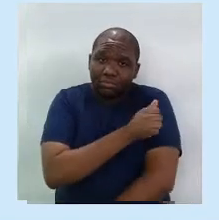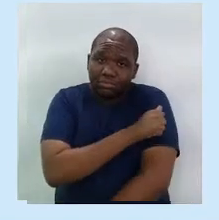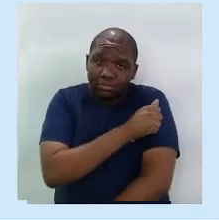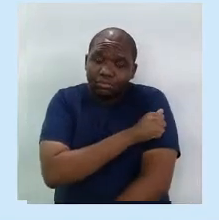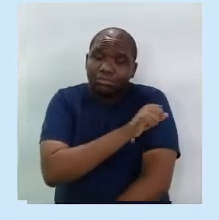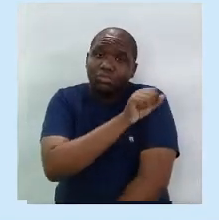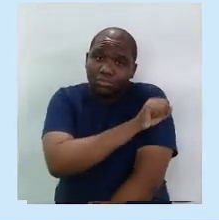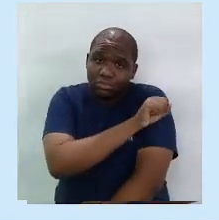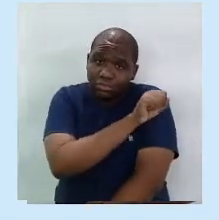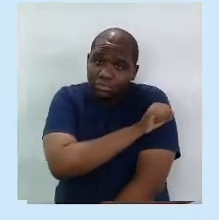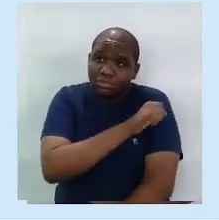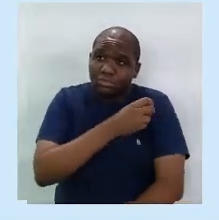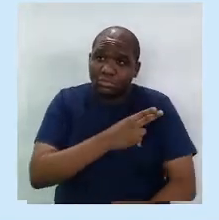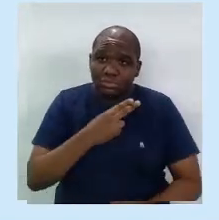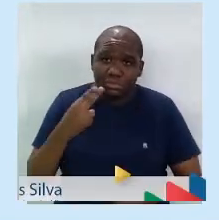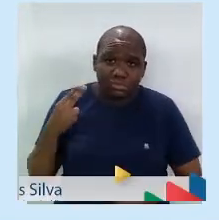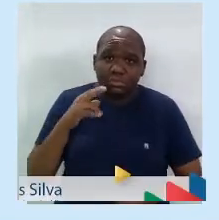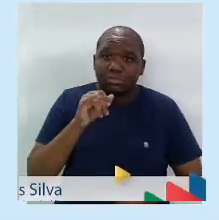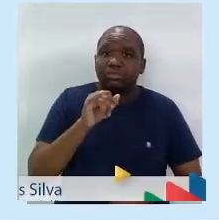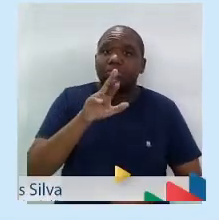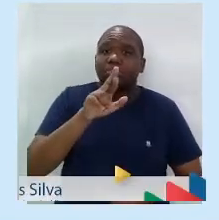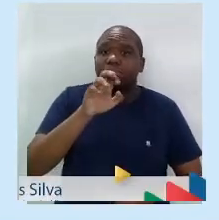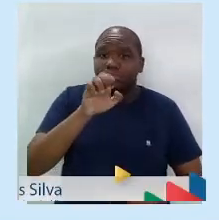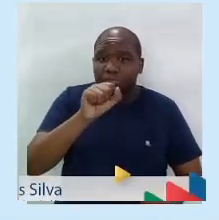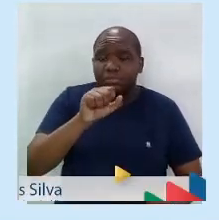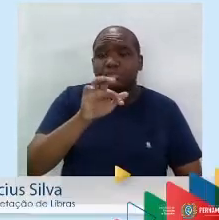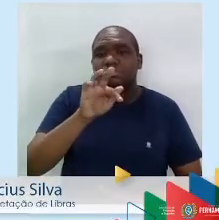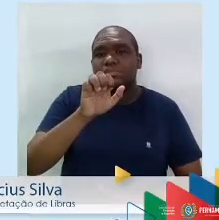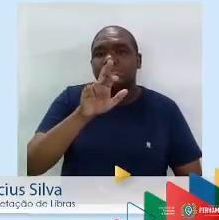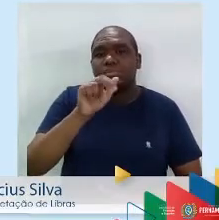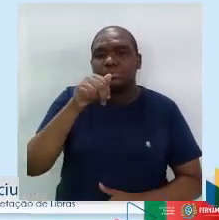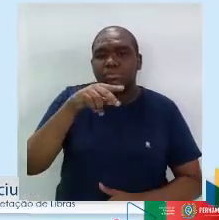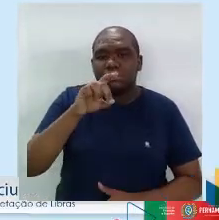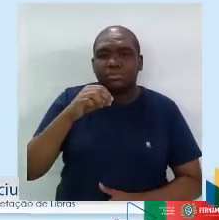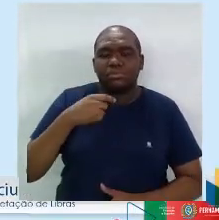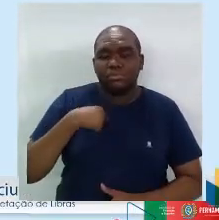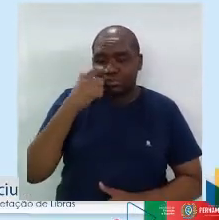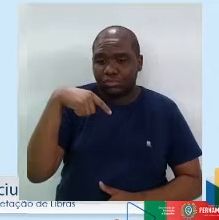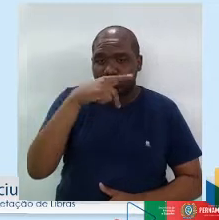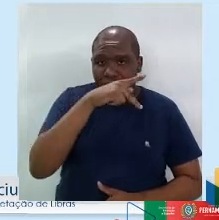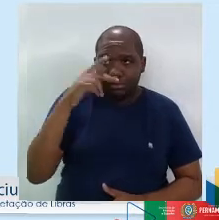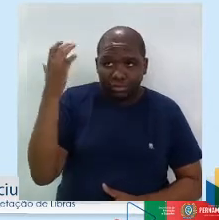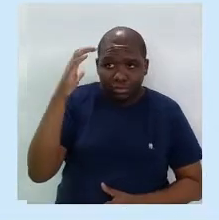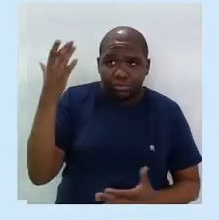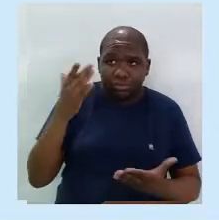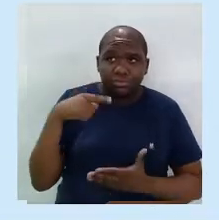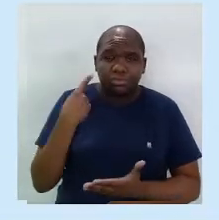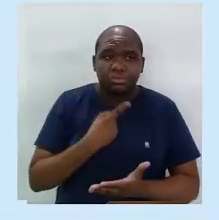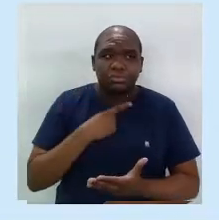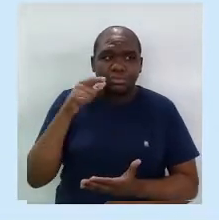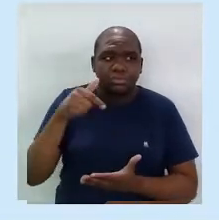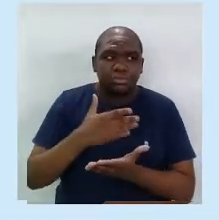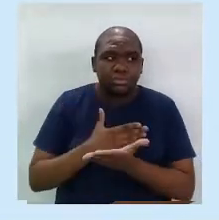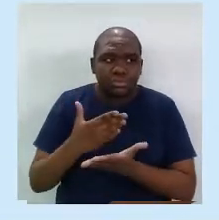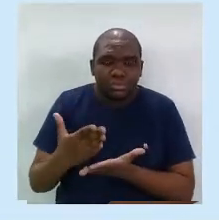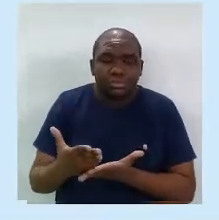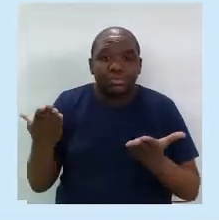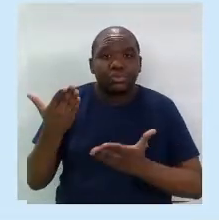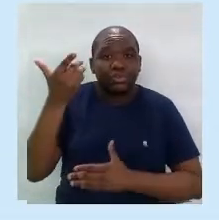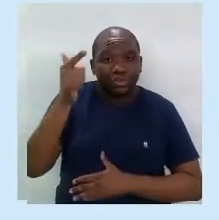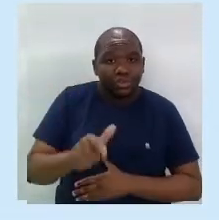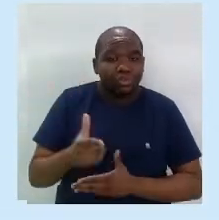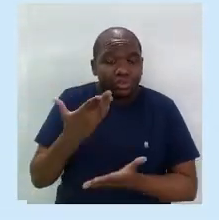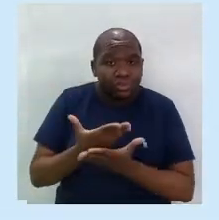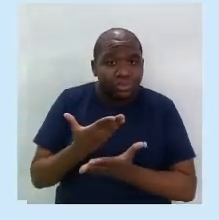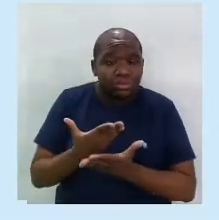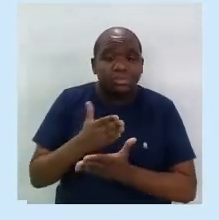Olá, meus queridos alunos do oitavo ano. Meu nome é Ibis Fernando, eu sou professor de Ciências e hoje nós iremos